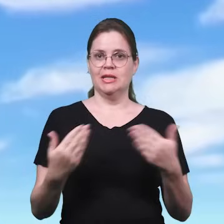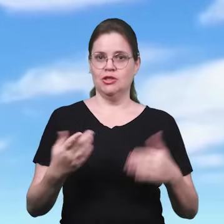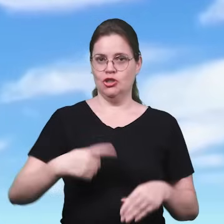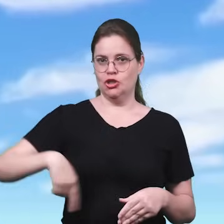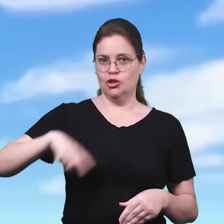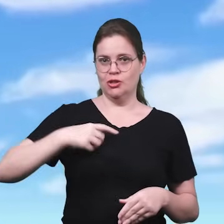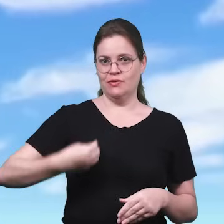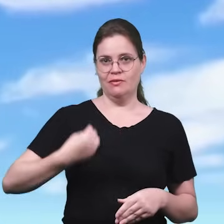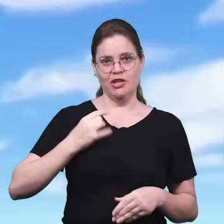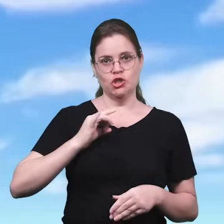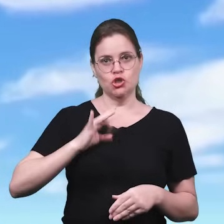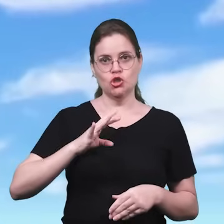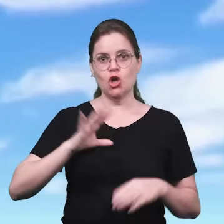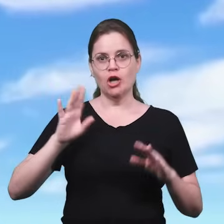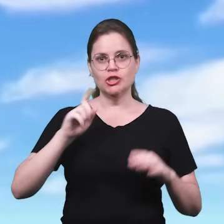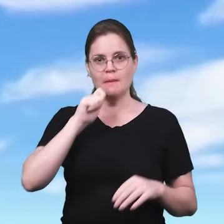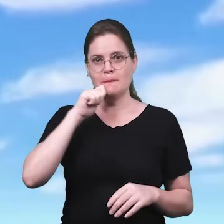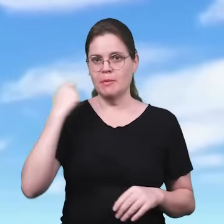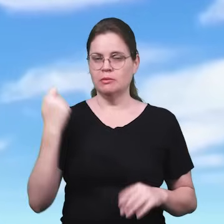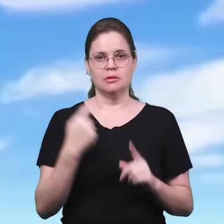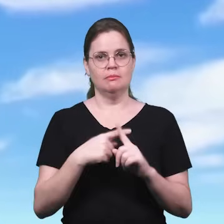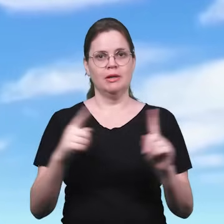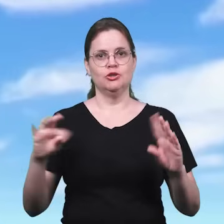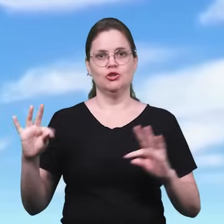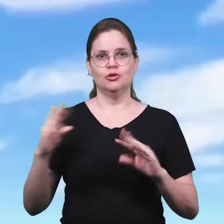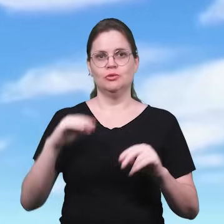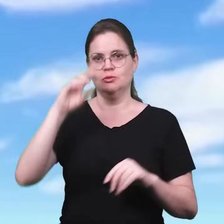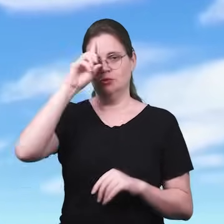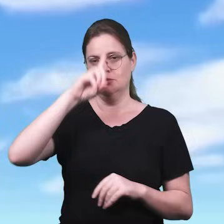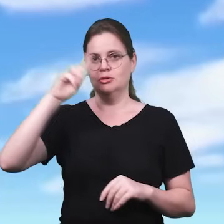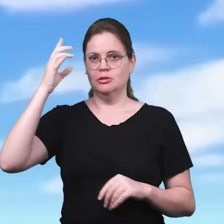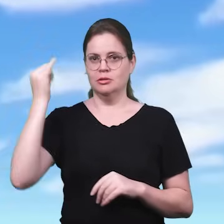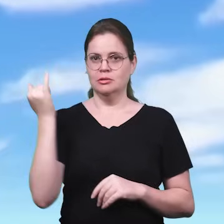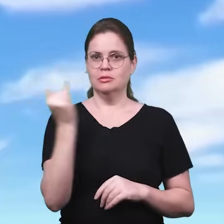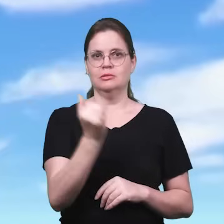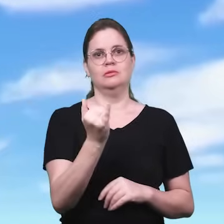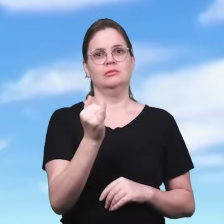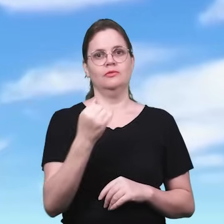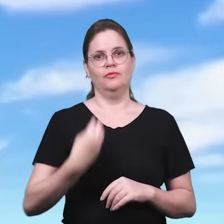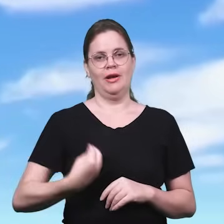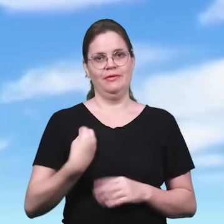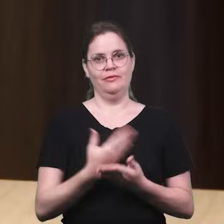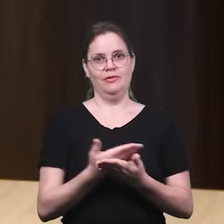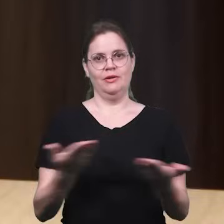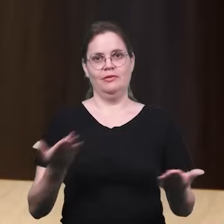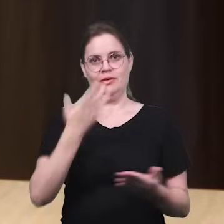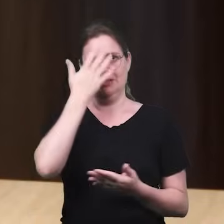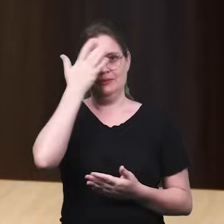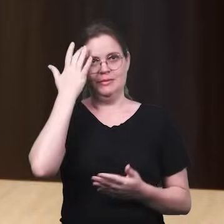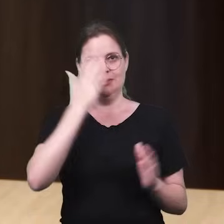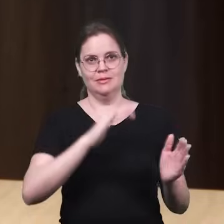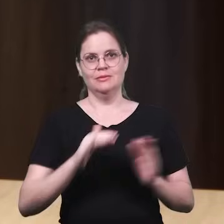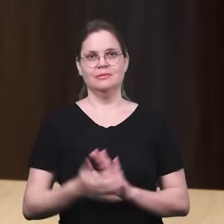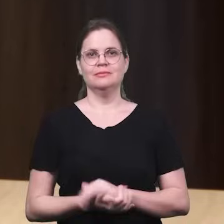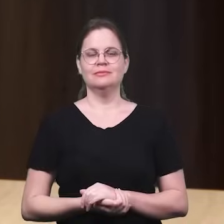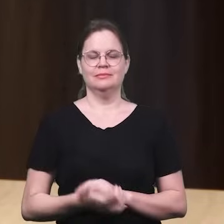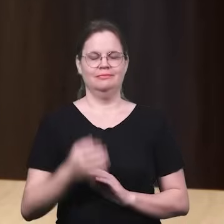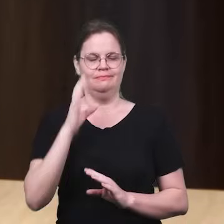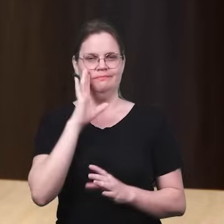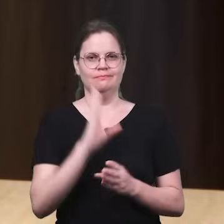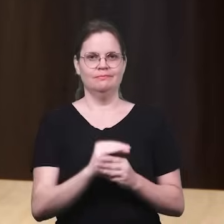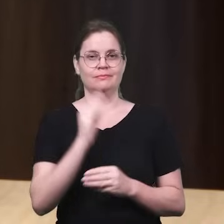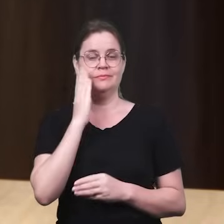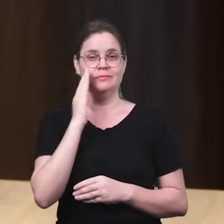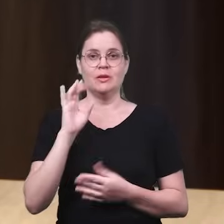pão, mas que de tudo que sai da boca do Senhor viverá o homem. Então, a palavra está mostrando aqui